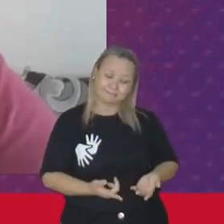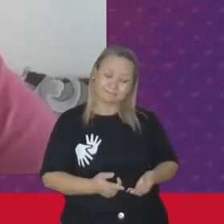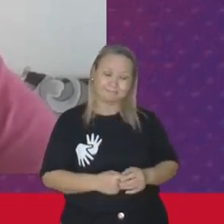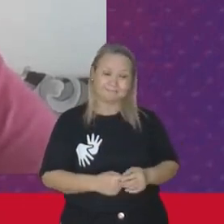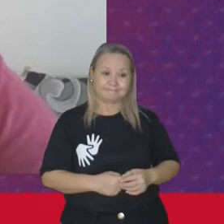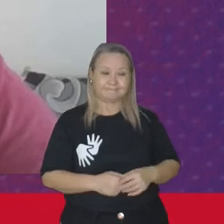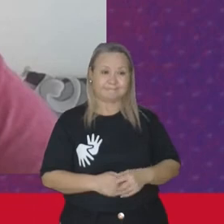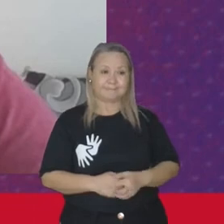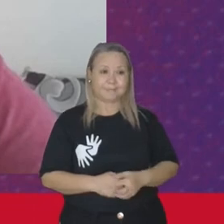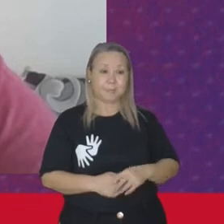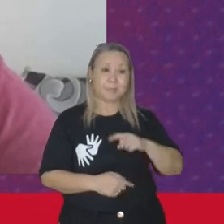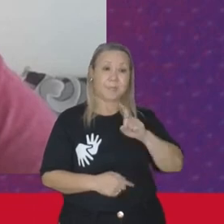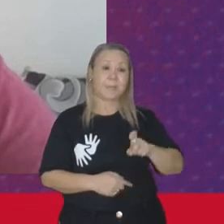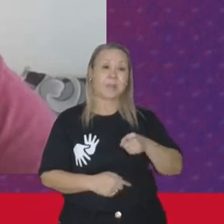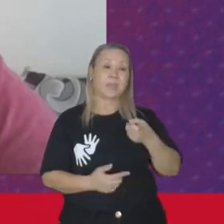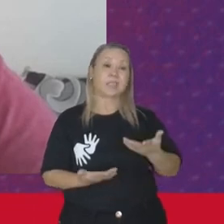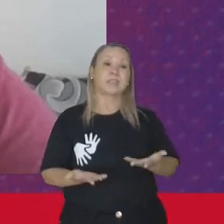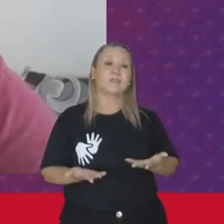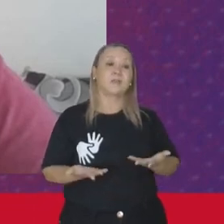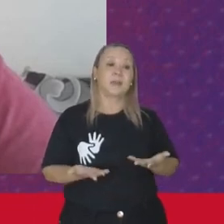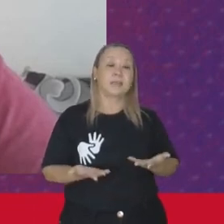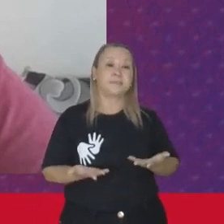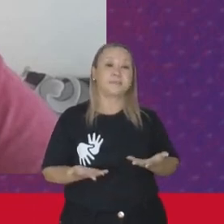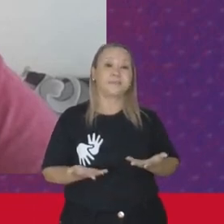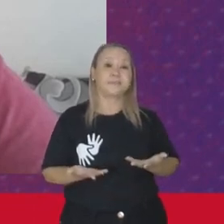verdade, é